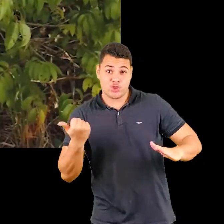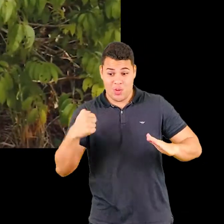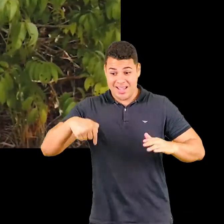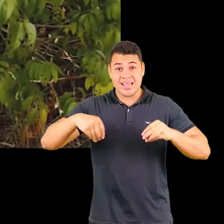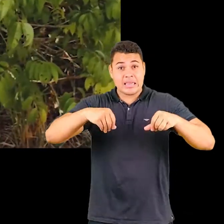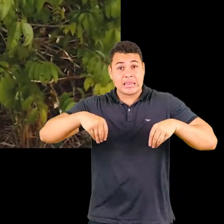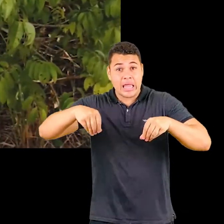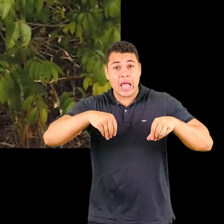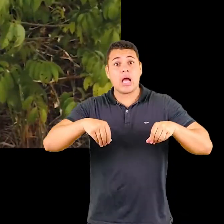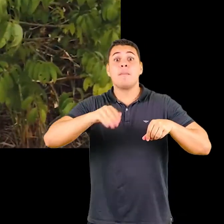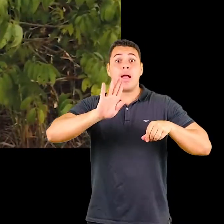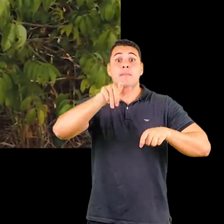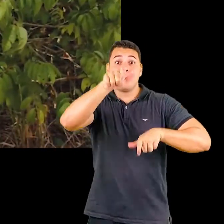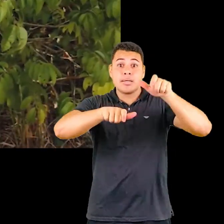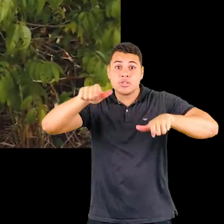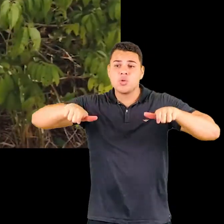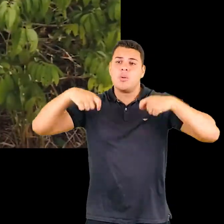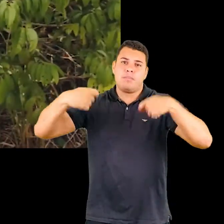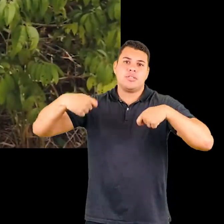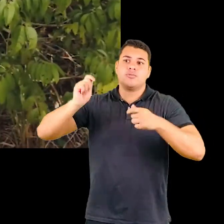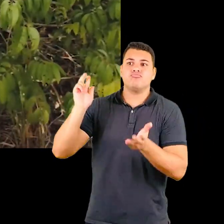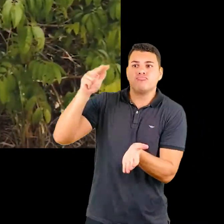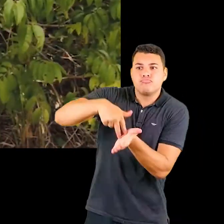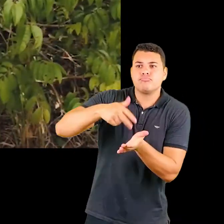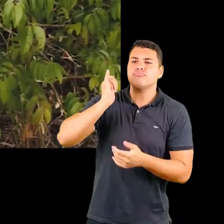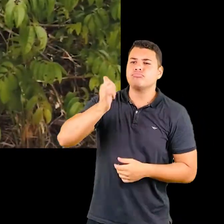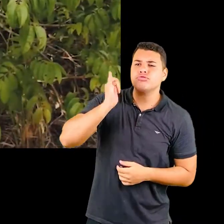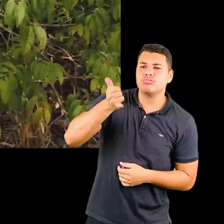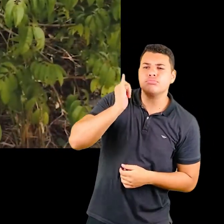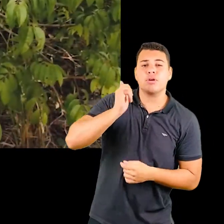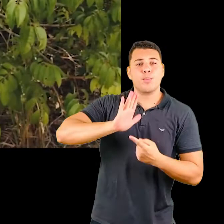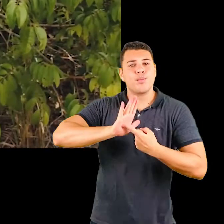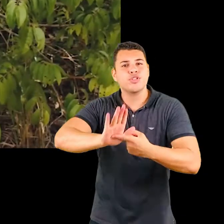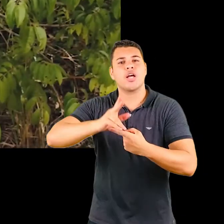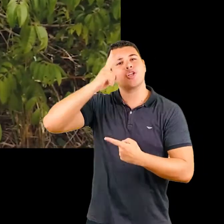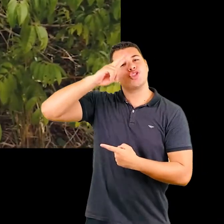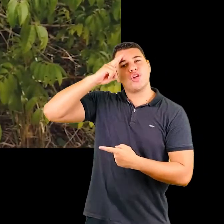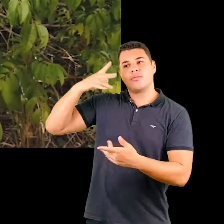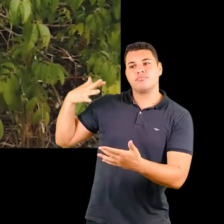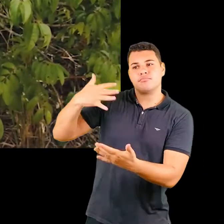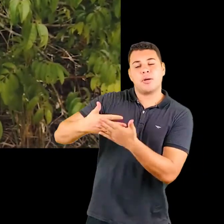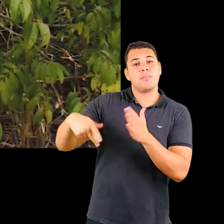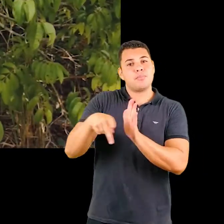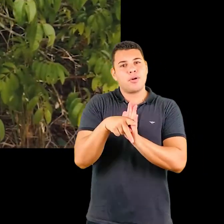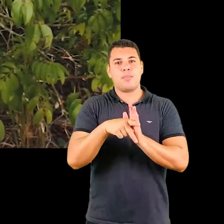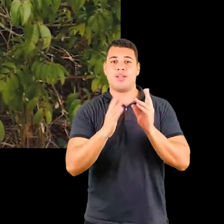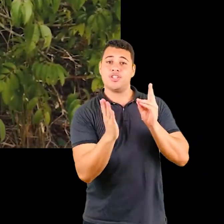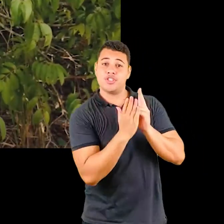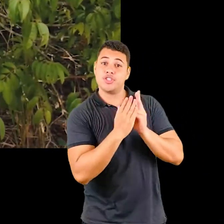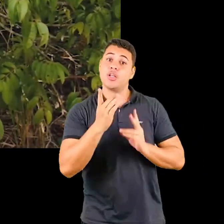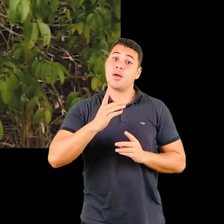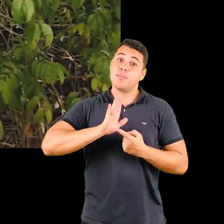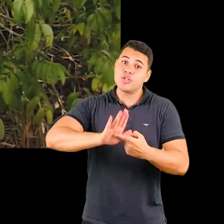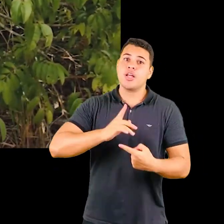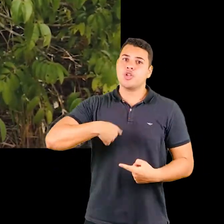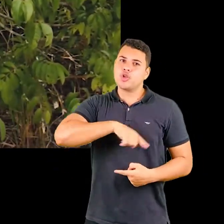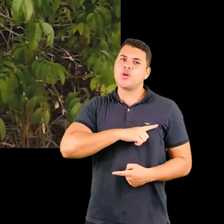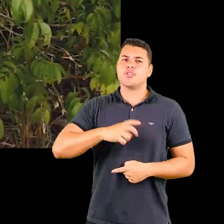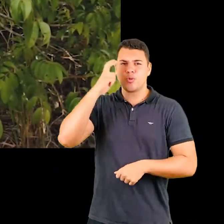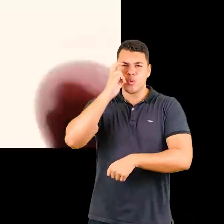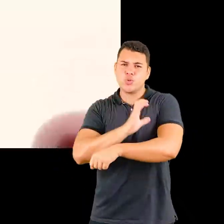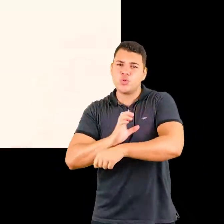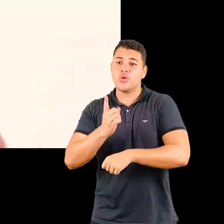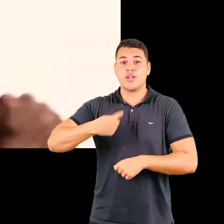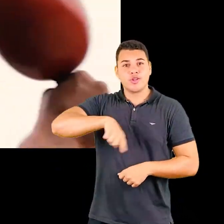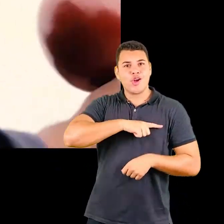E que alguém quis ocultar essa coisa indígena que nós temos. Que é a nossa cultura, né? Que é a nossa terra, o nosso